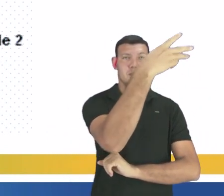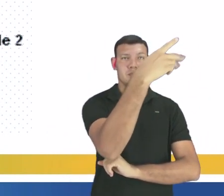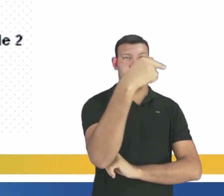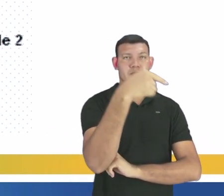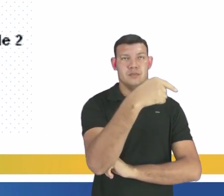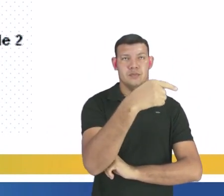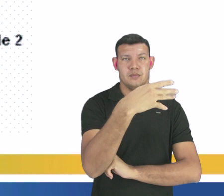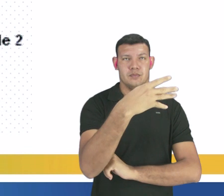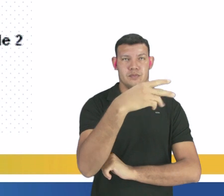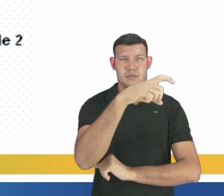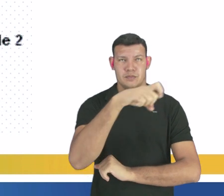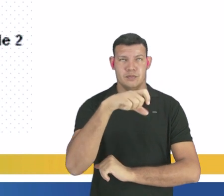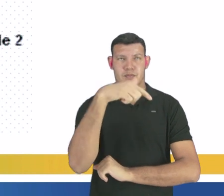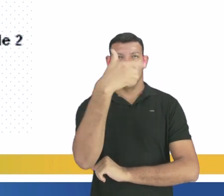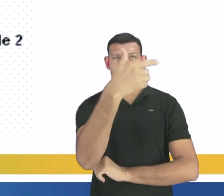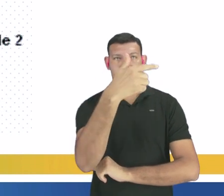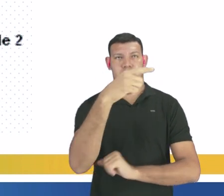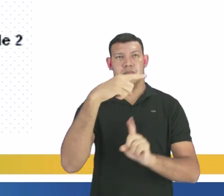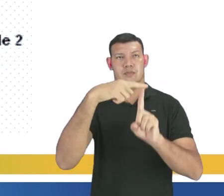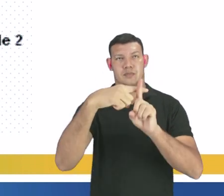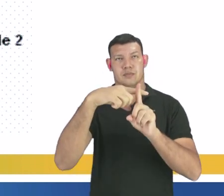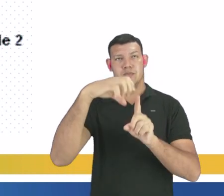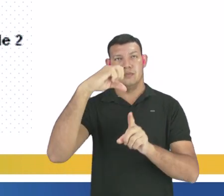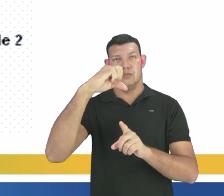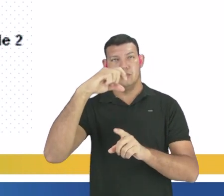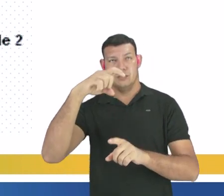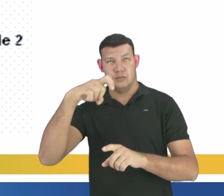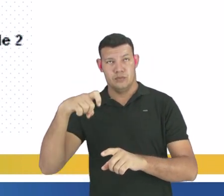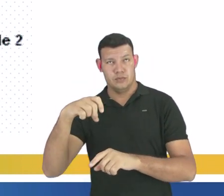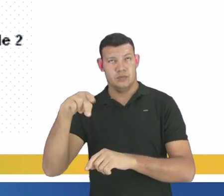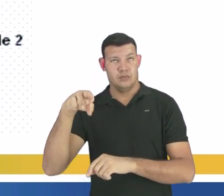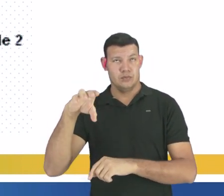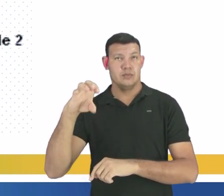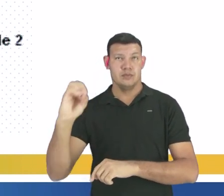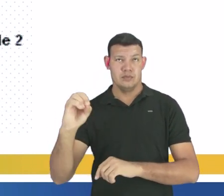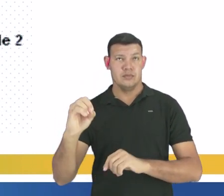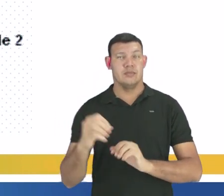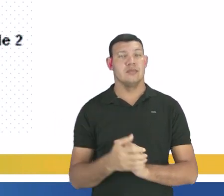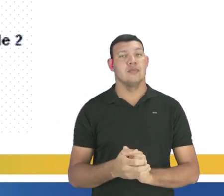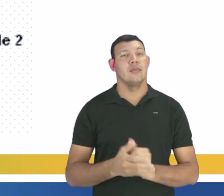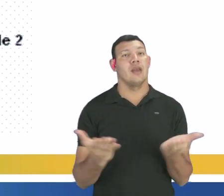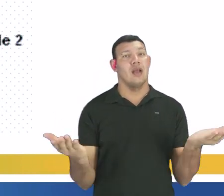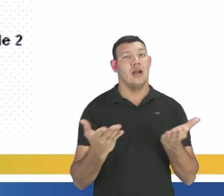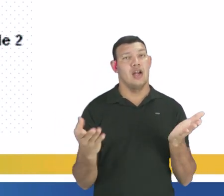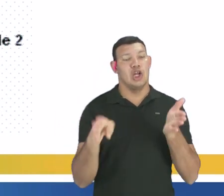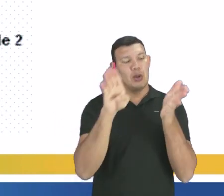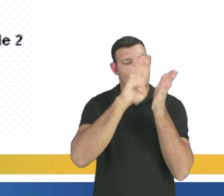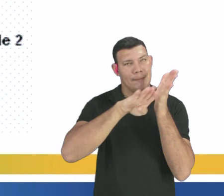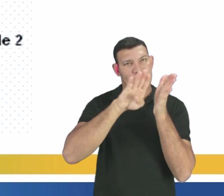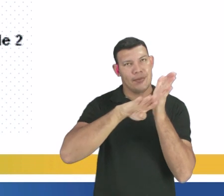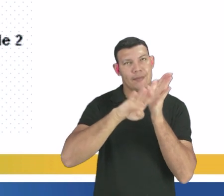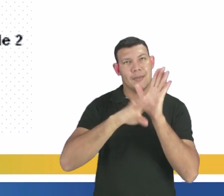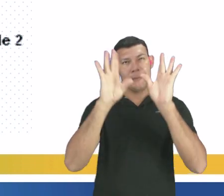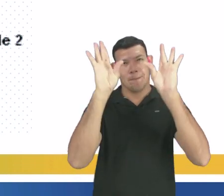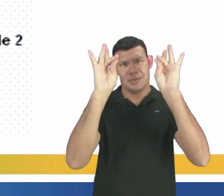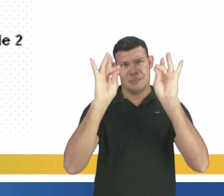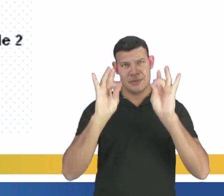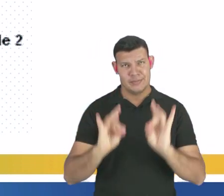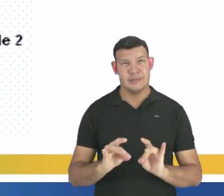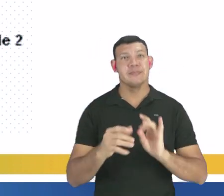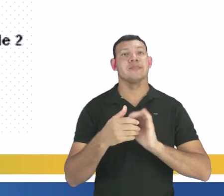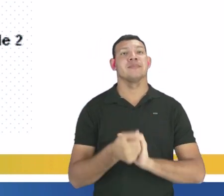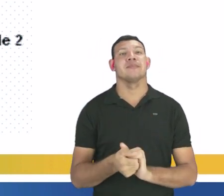mais 9x igual a 0. E aí, quando você faz a decomposição e a fatoração, você